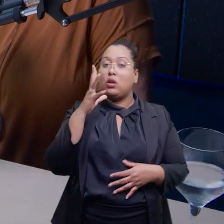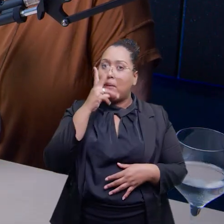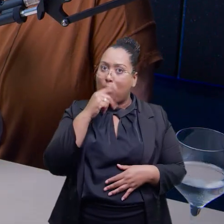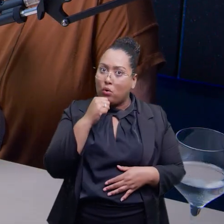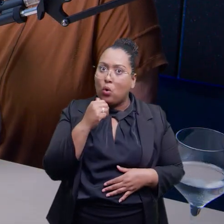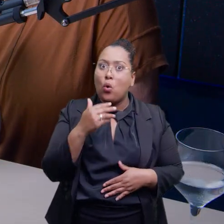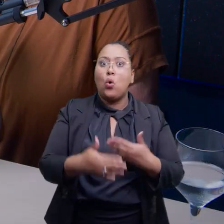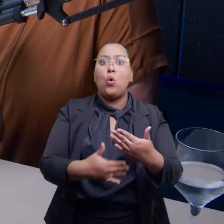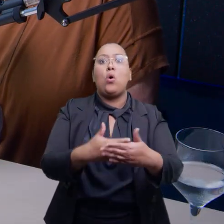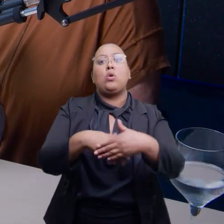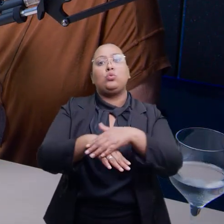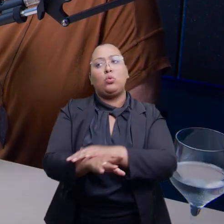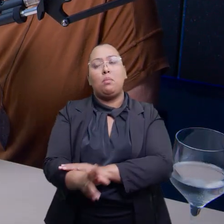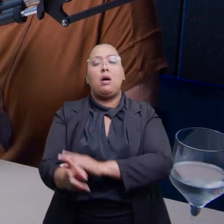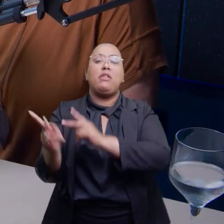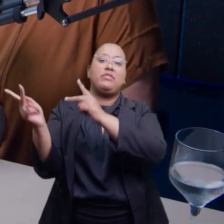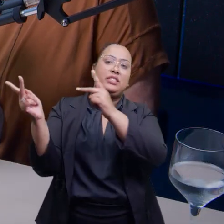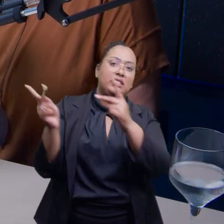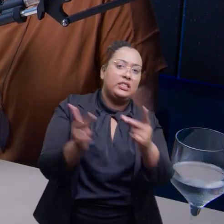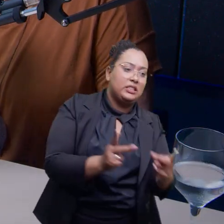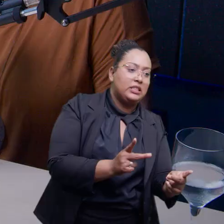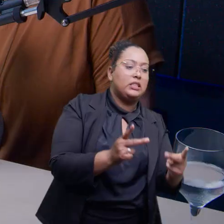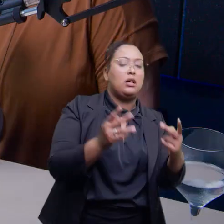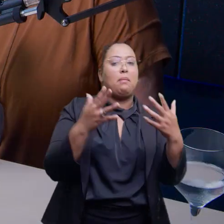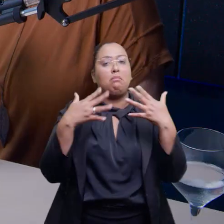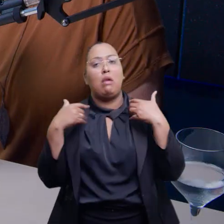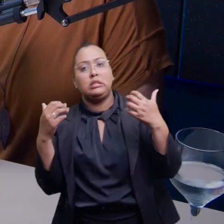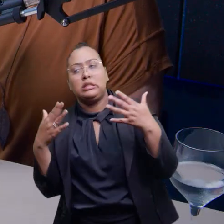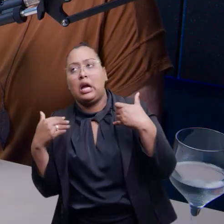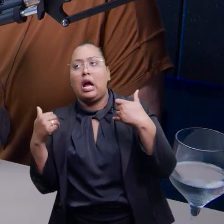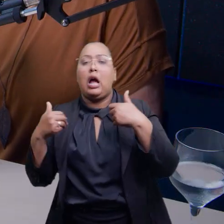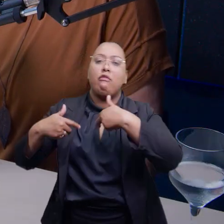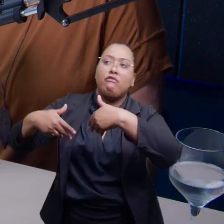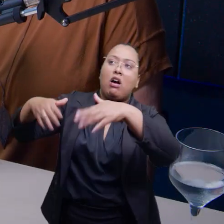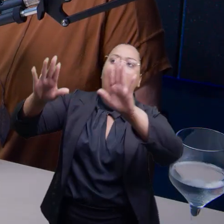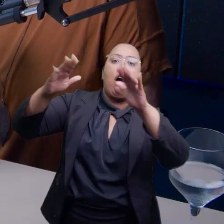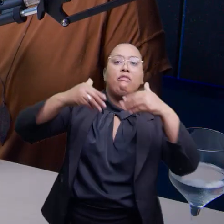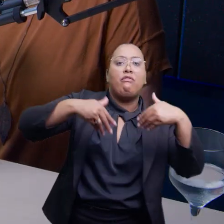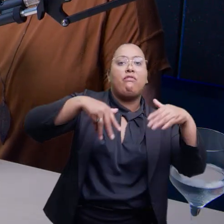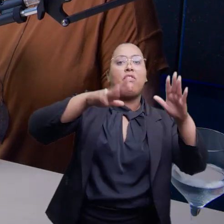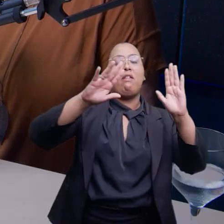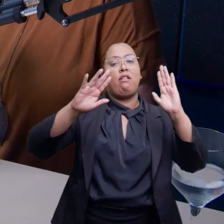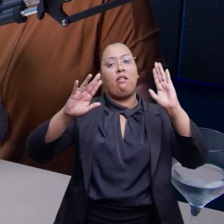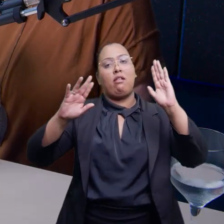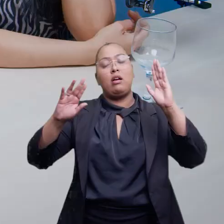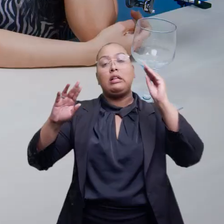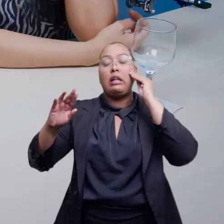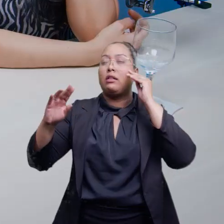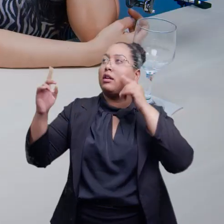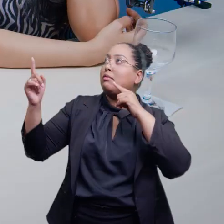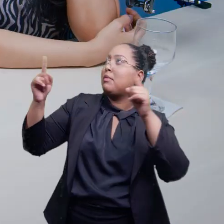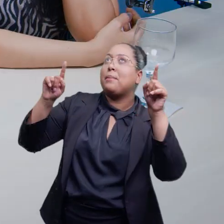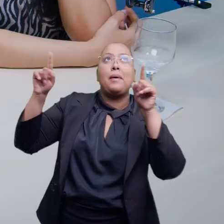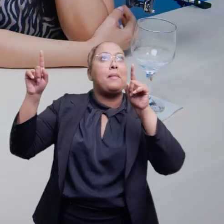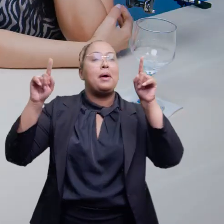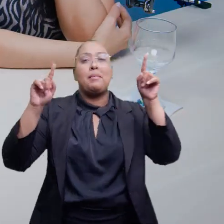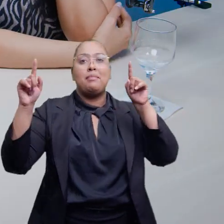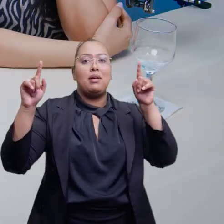processo lento. Visitas, pequenos passeios, uma série de coisas para que a Natália pudesse